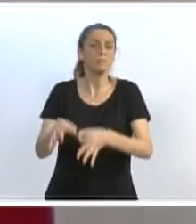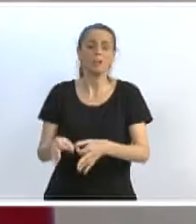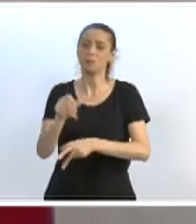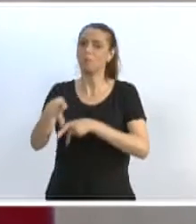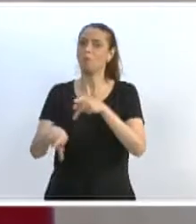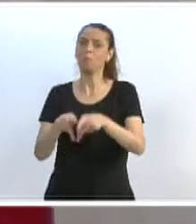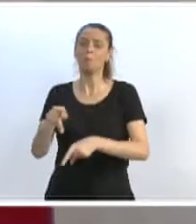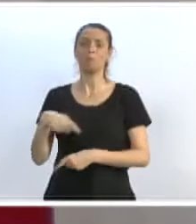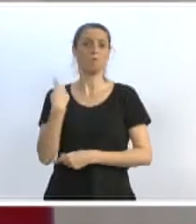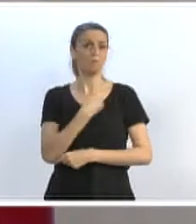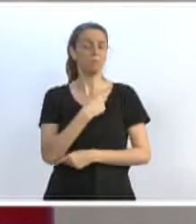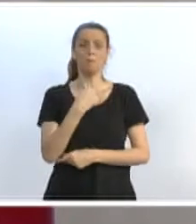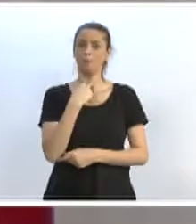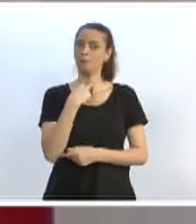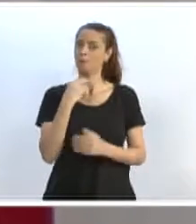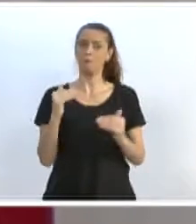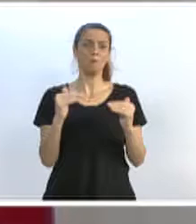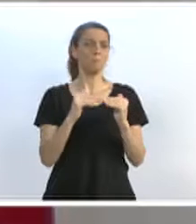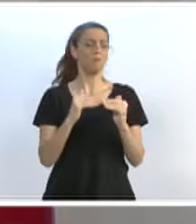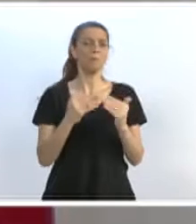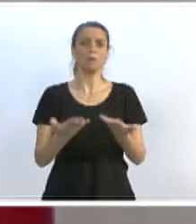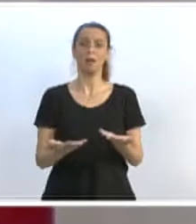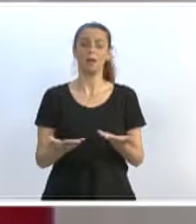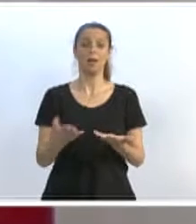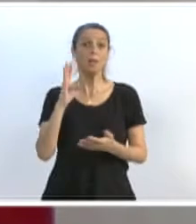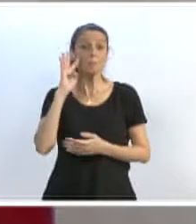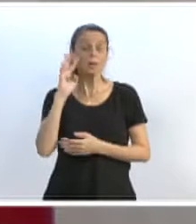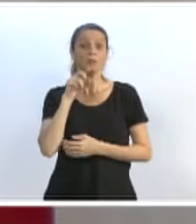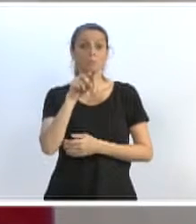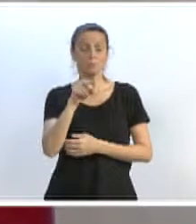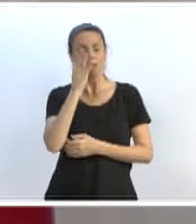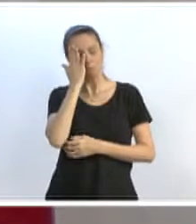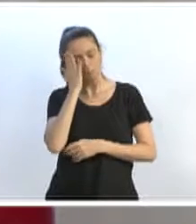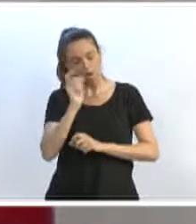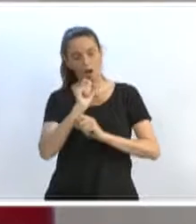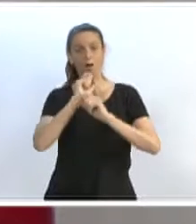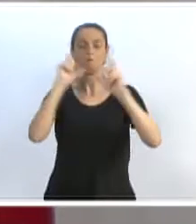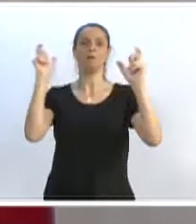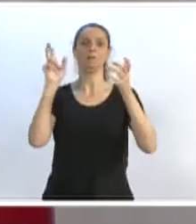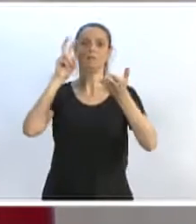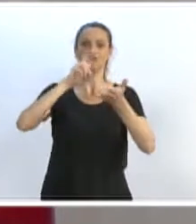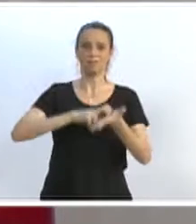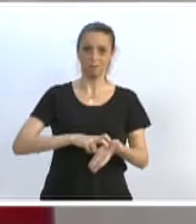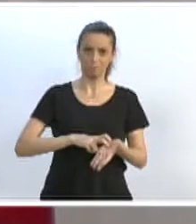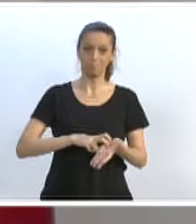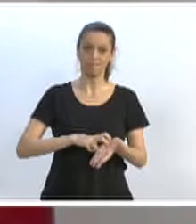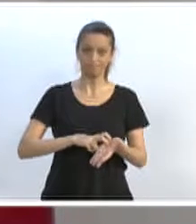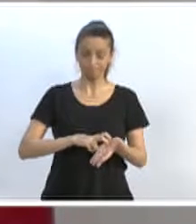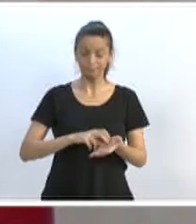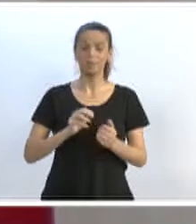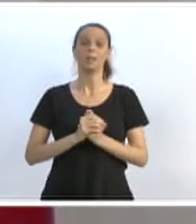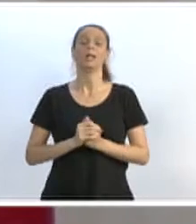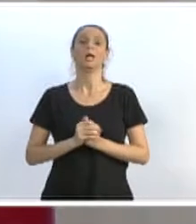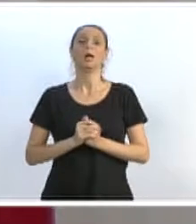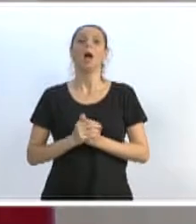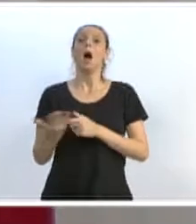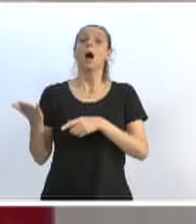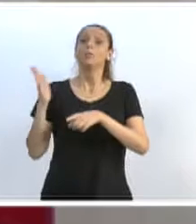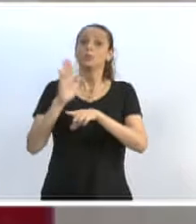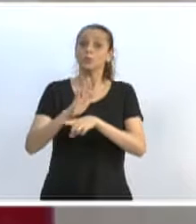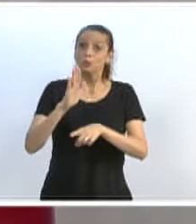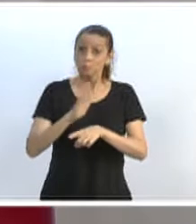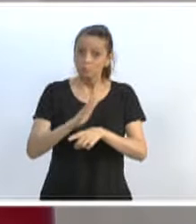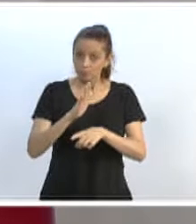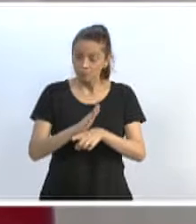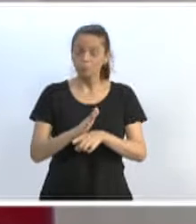senhores. Imagine, você levanta cedo para fazer o teu dia a dia acontecer. Ajuda no crescimento, do